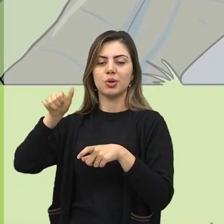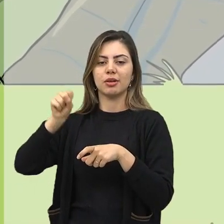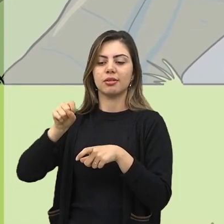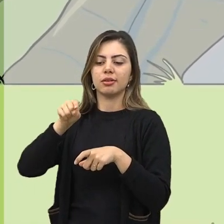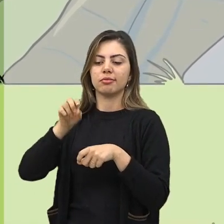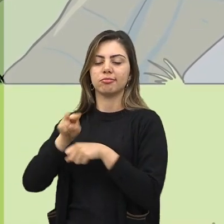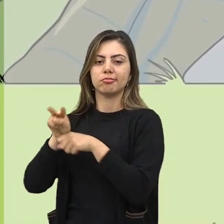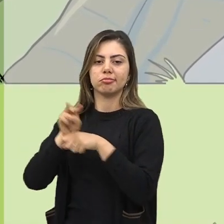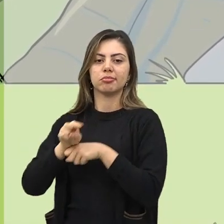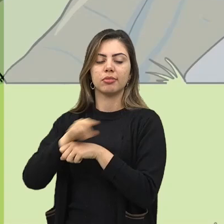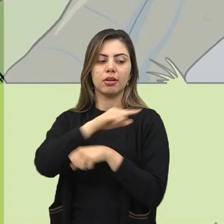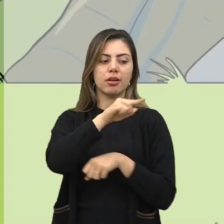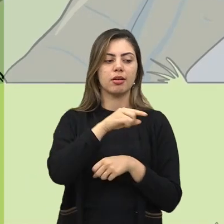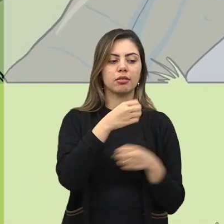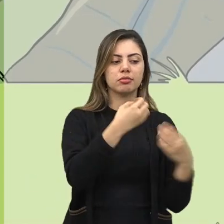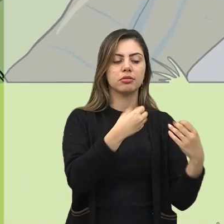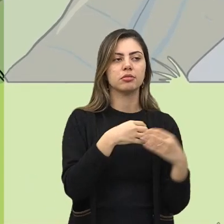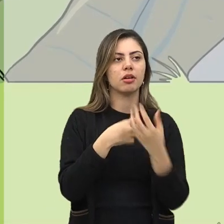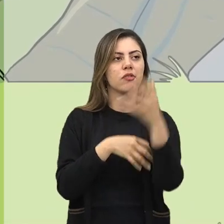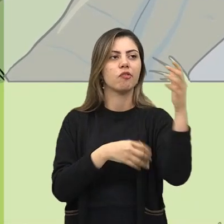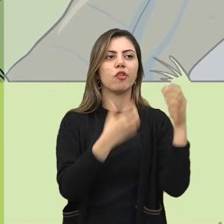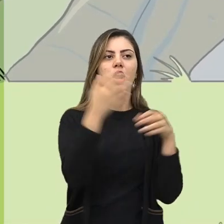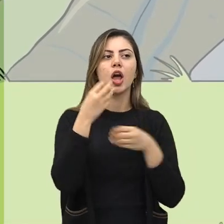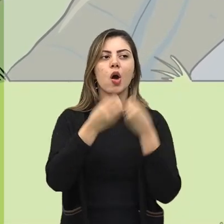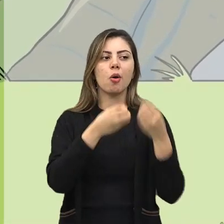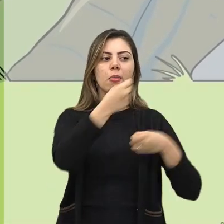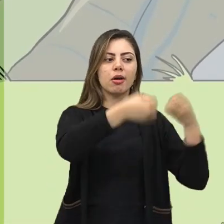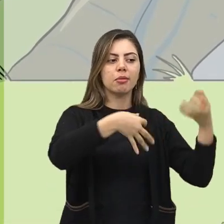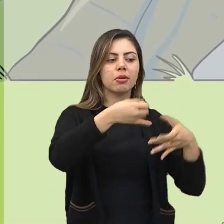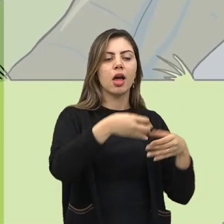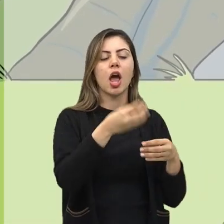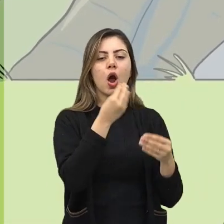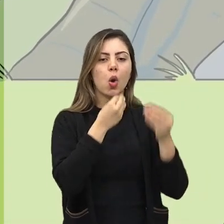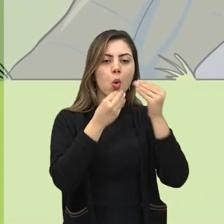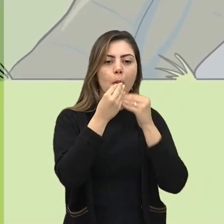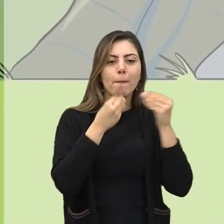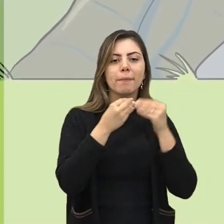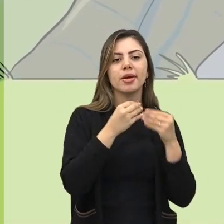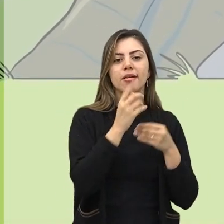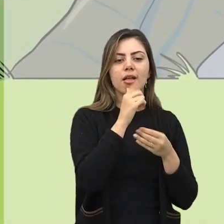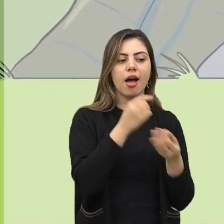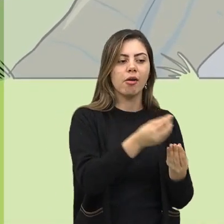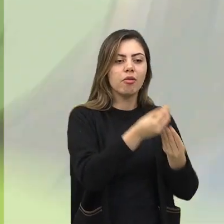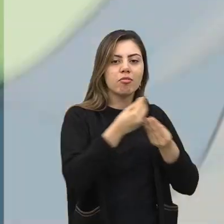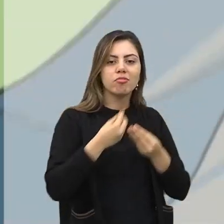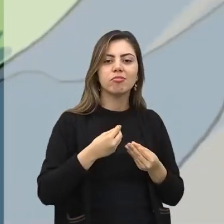a floresta e até nos deram comida e água fresca.